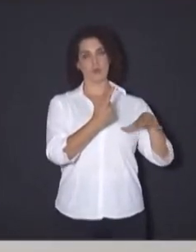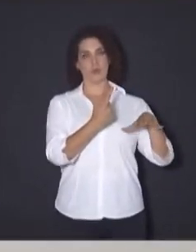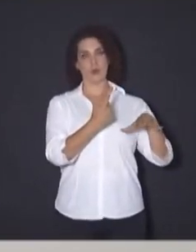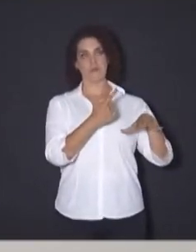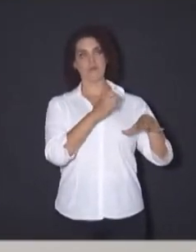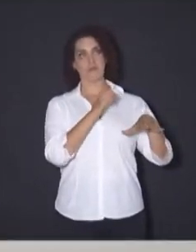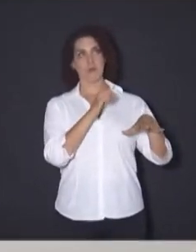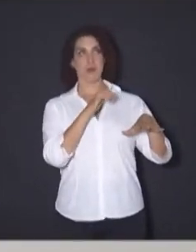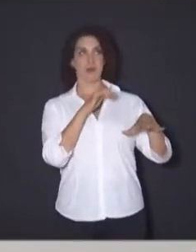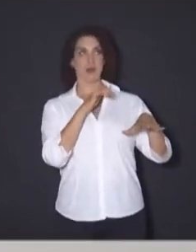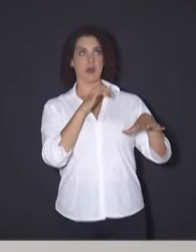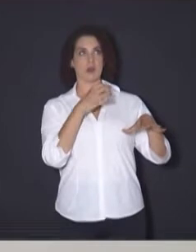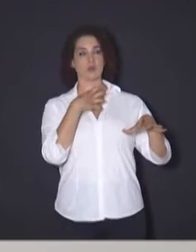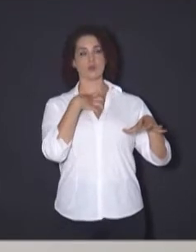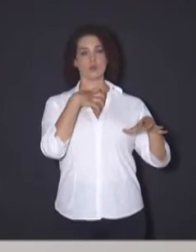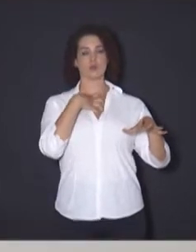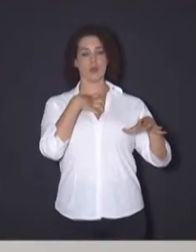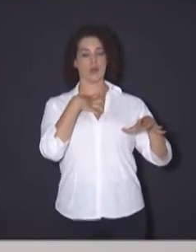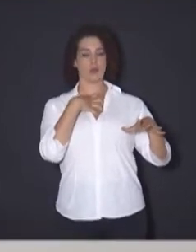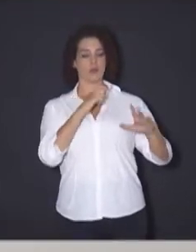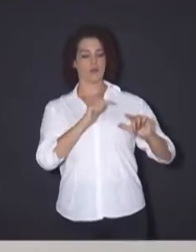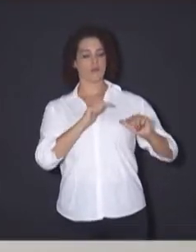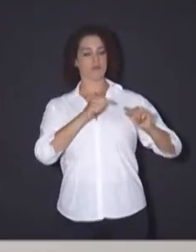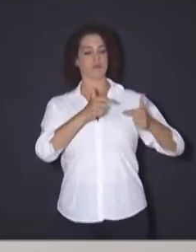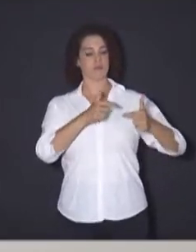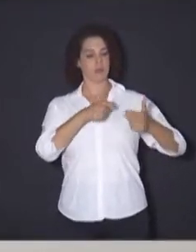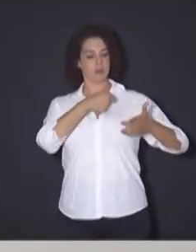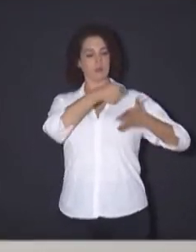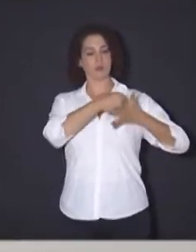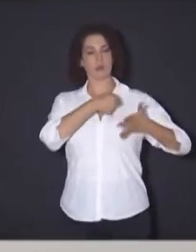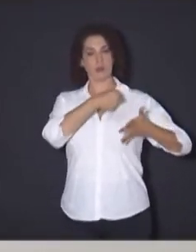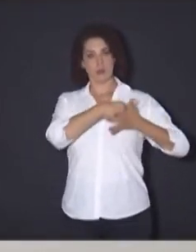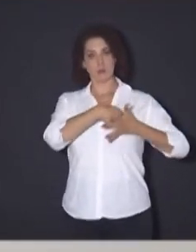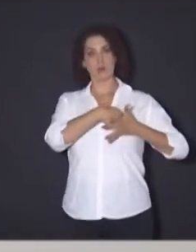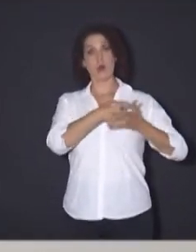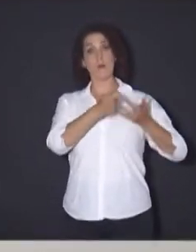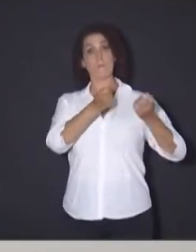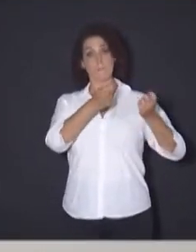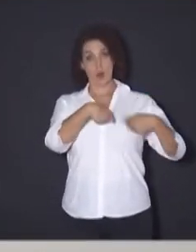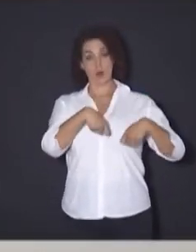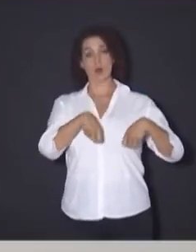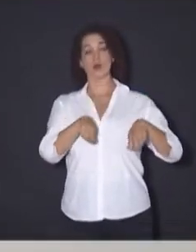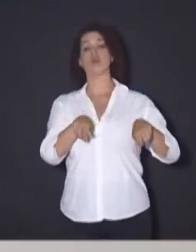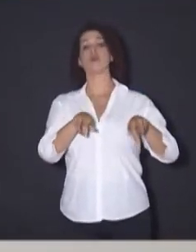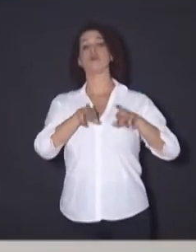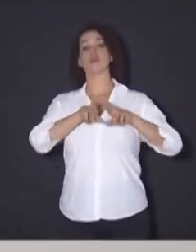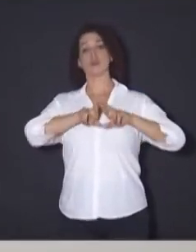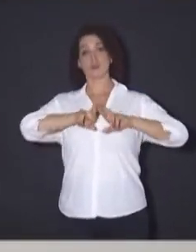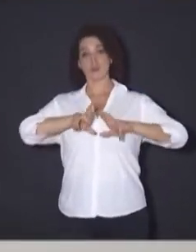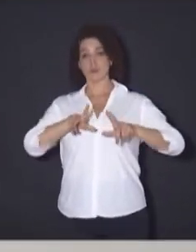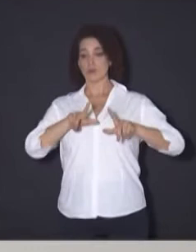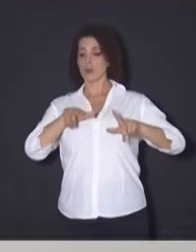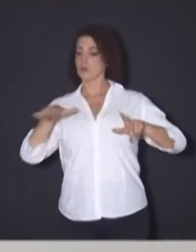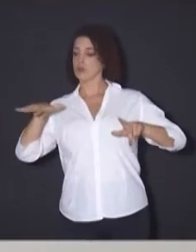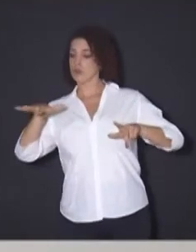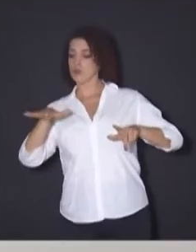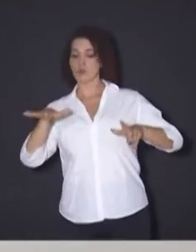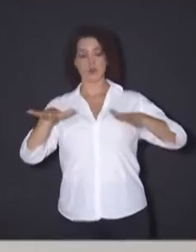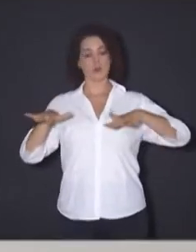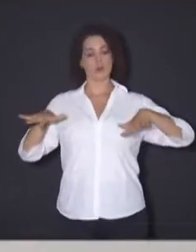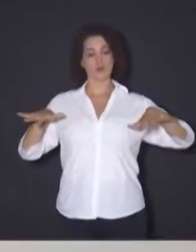formas de militância podem e devem ser diferentes entre um território e